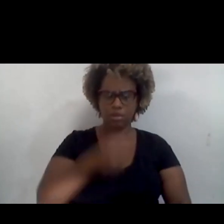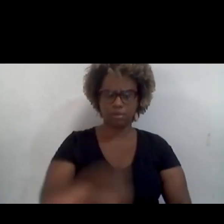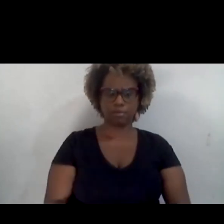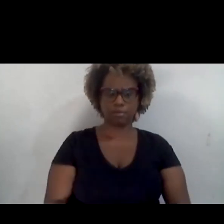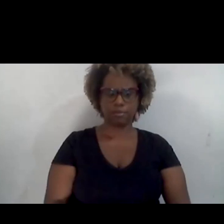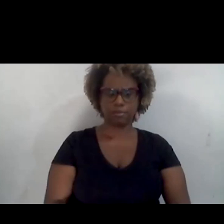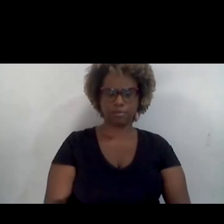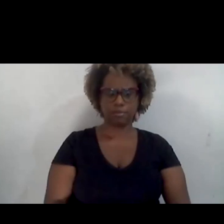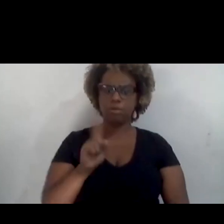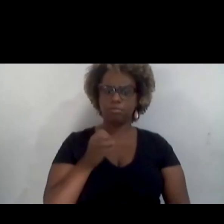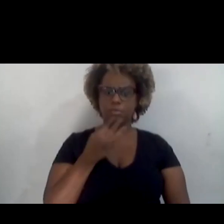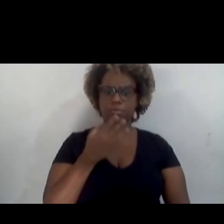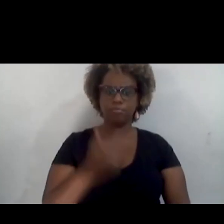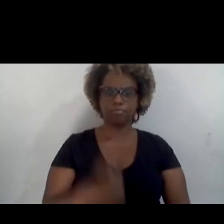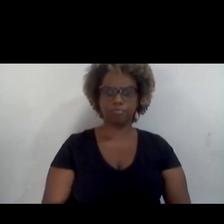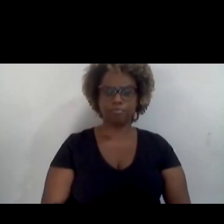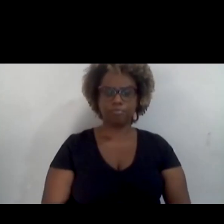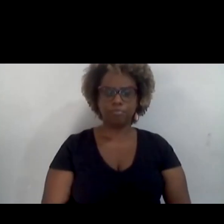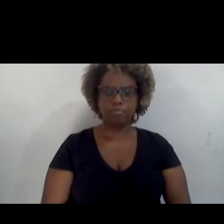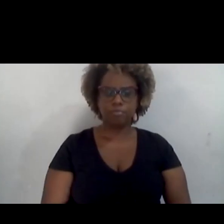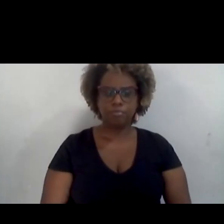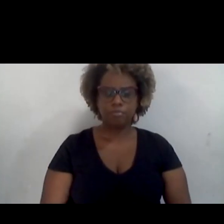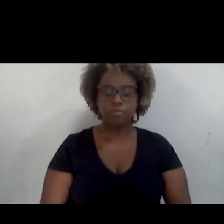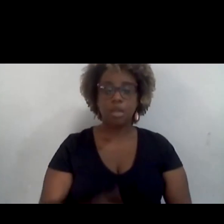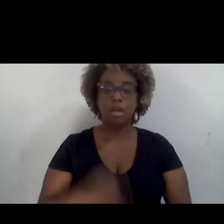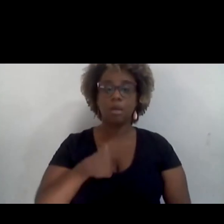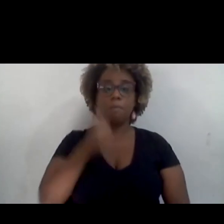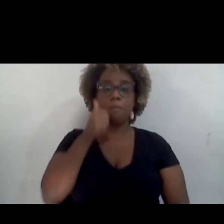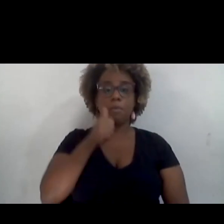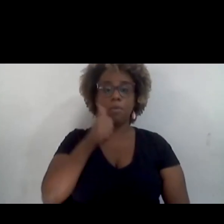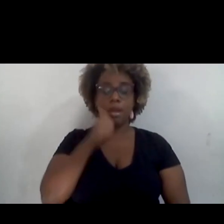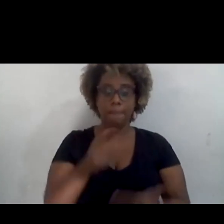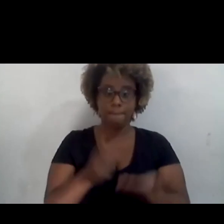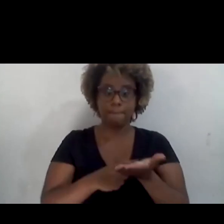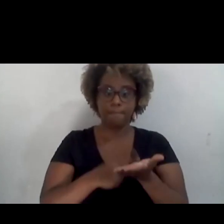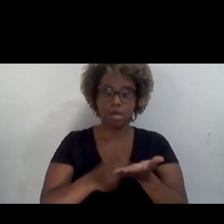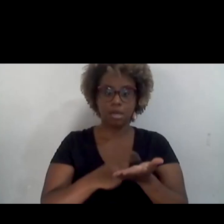Não, estou brincando. Bom, sou Gica, sou mulher branca.